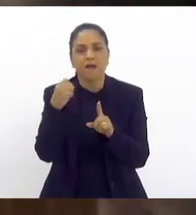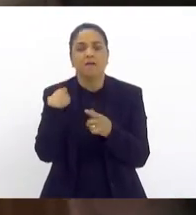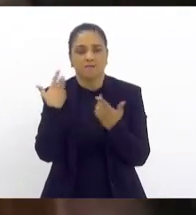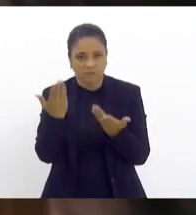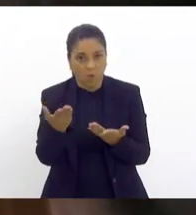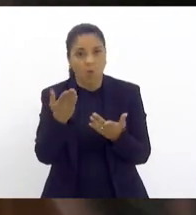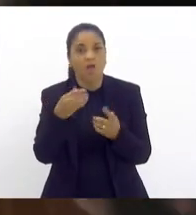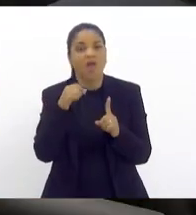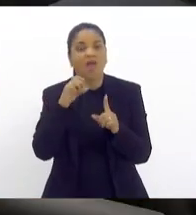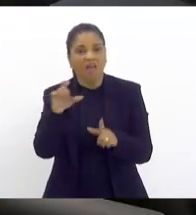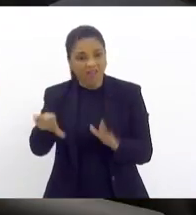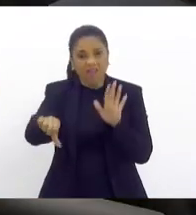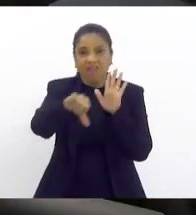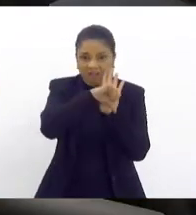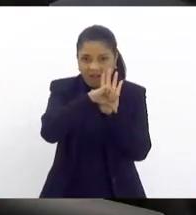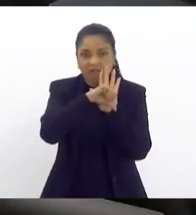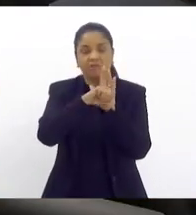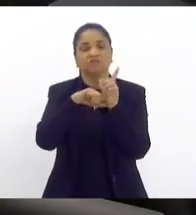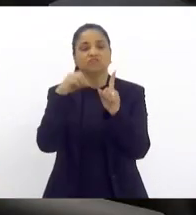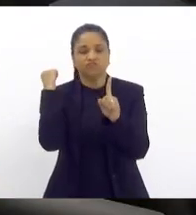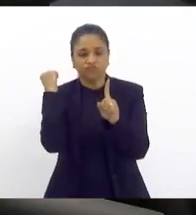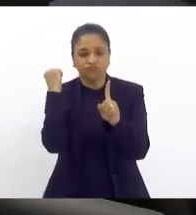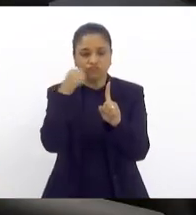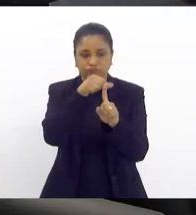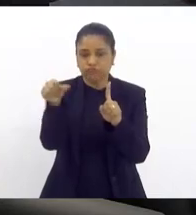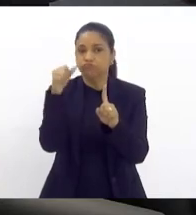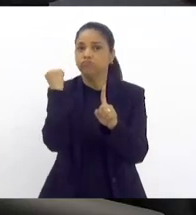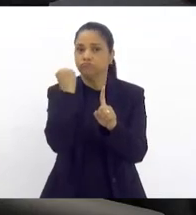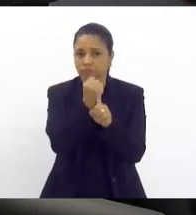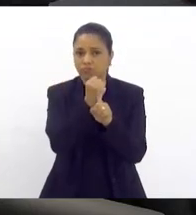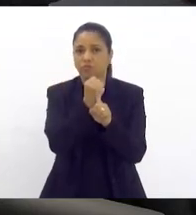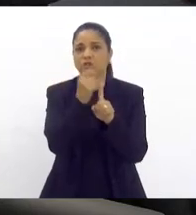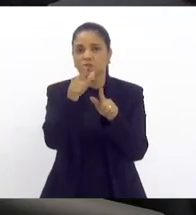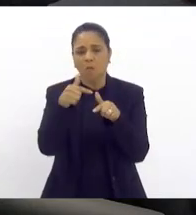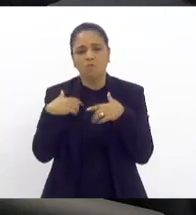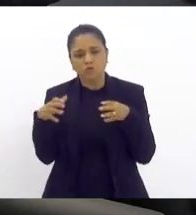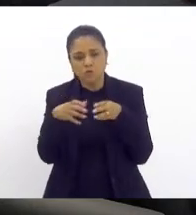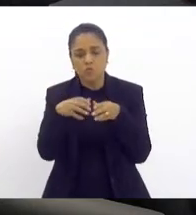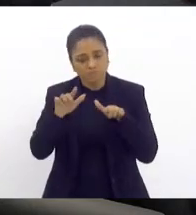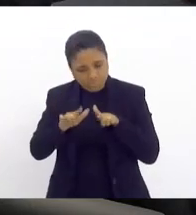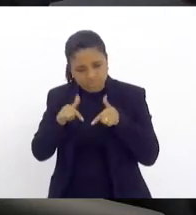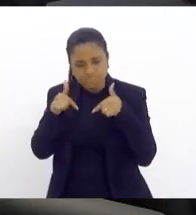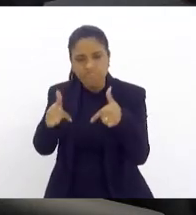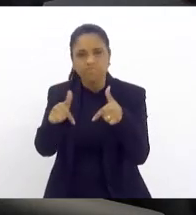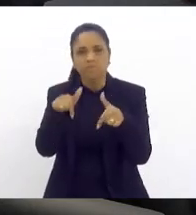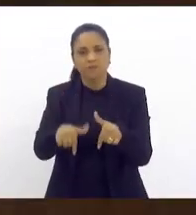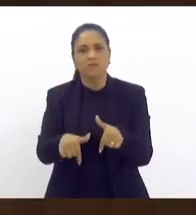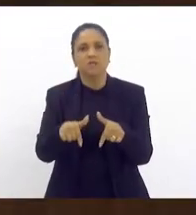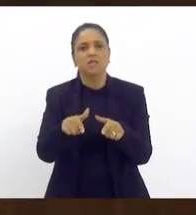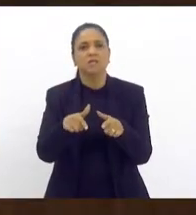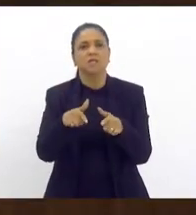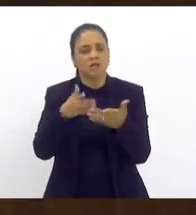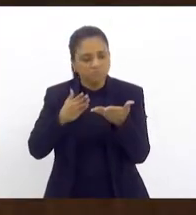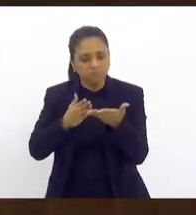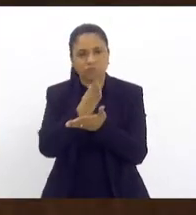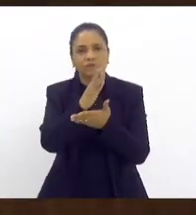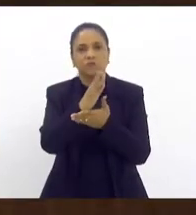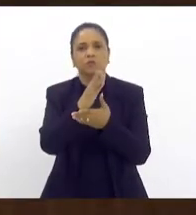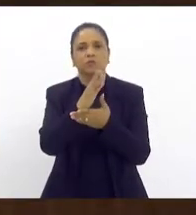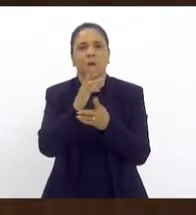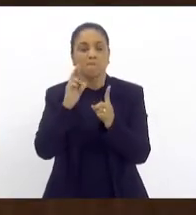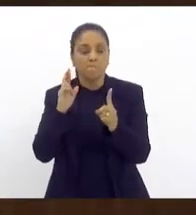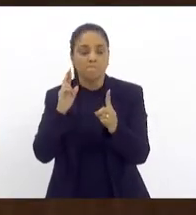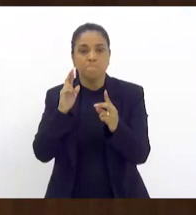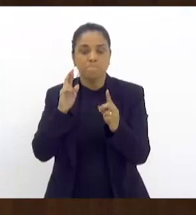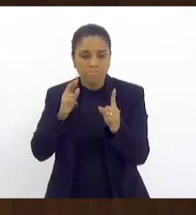por isso que essa casa sai na Vanguarda é com a comissão de mulheres e ontem com aprovação ainda da procuradoria da mulher porque